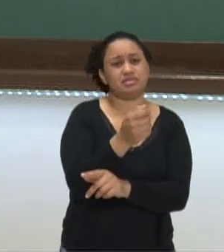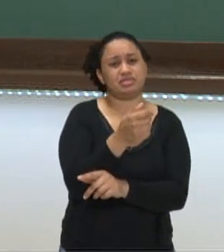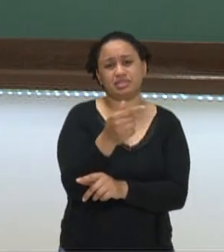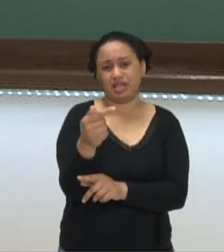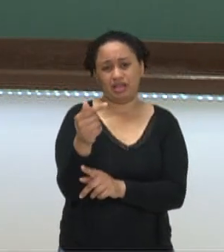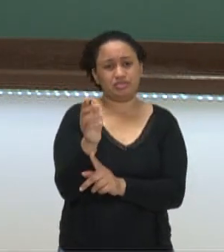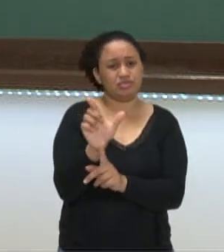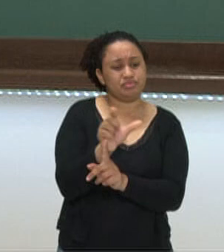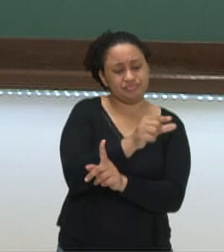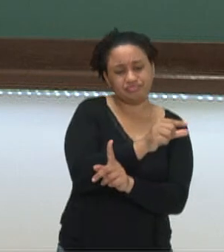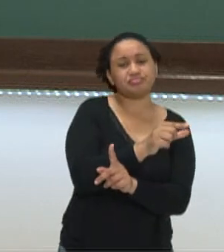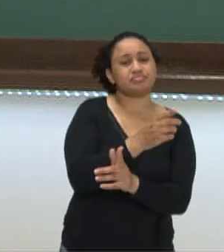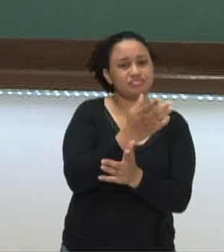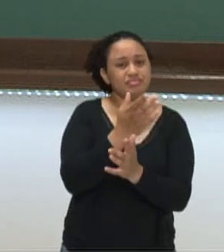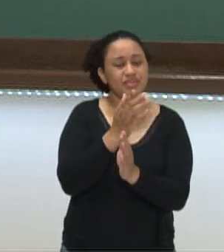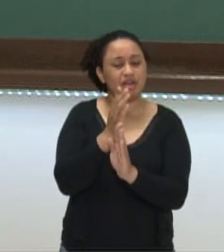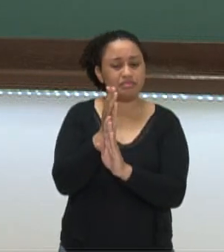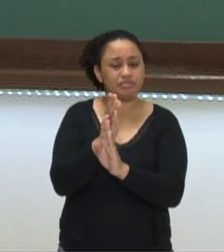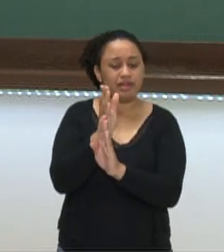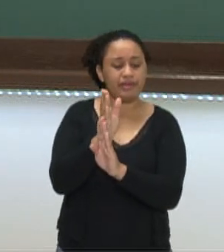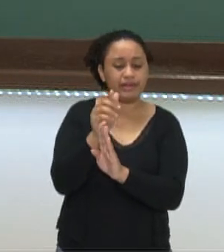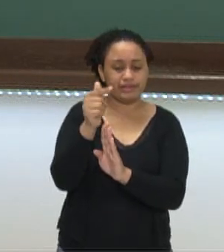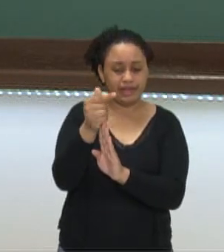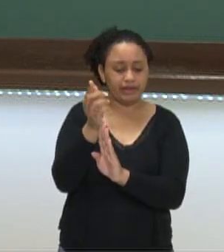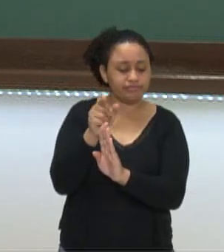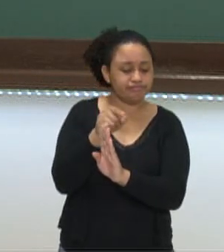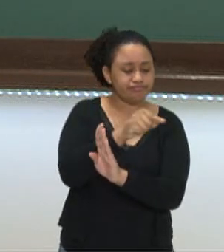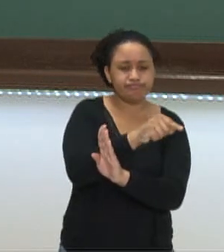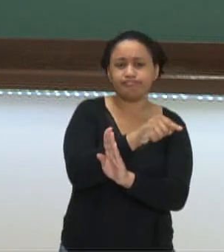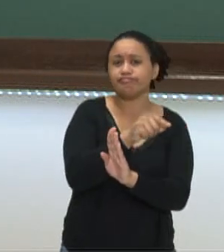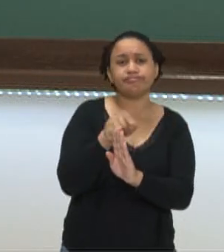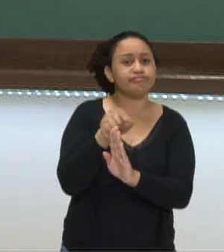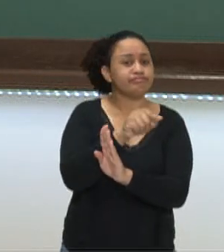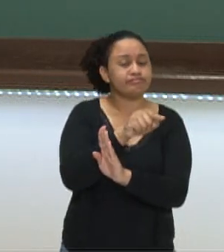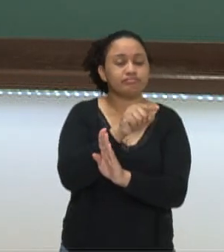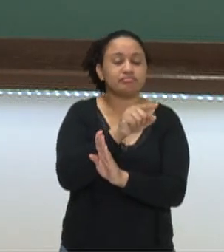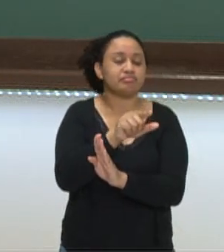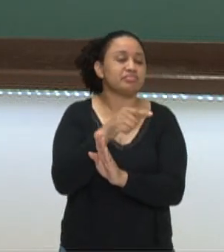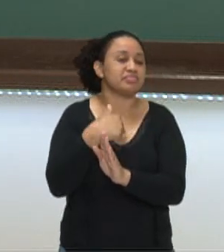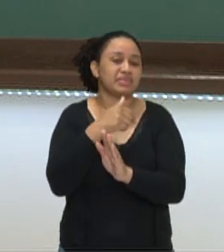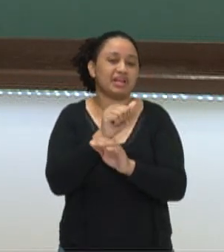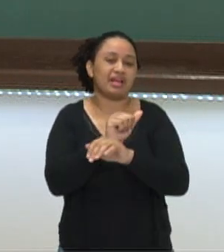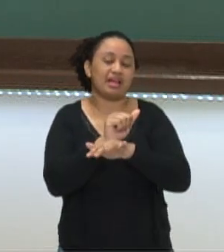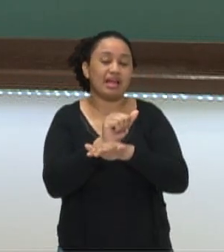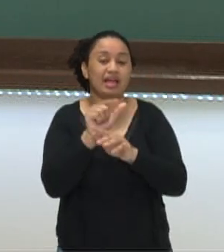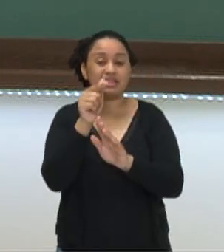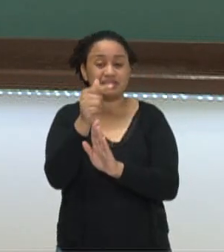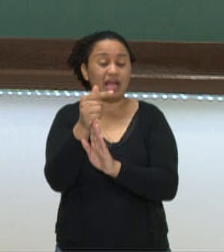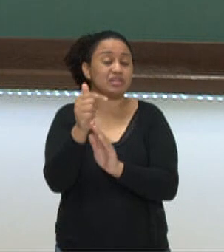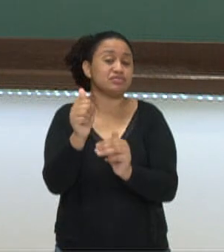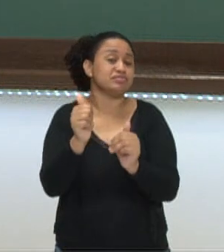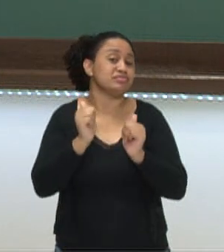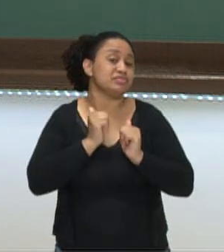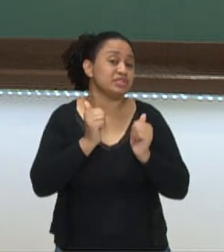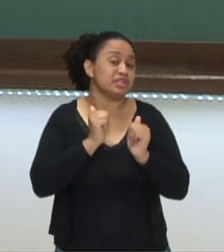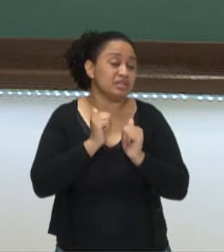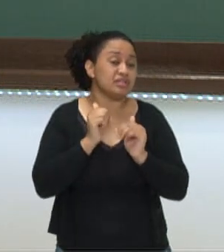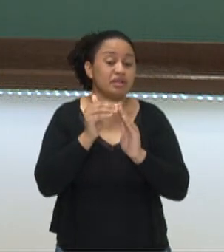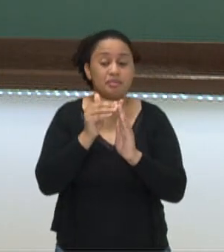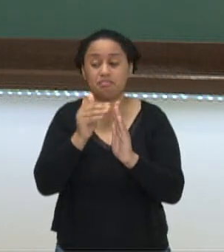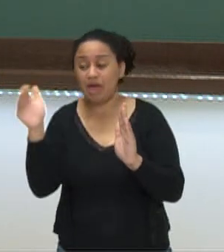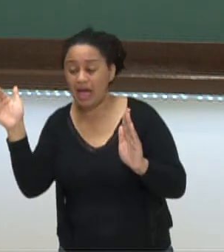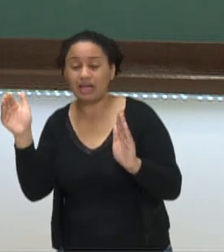Potencial hidrogeniônico, né? O pH 7, ele é de substâncias neutras. Acima